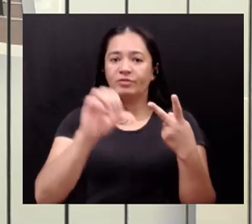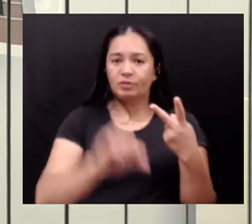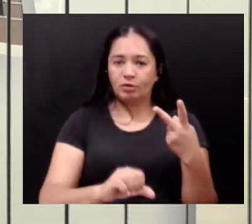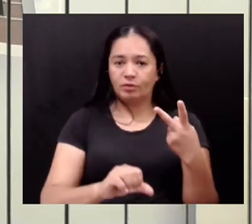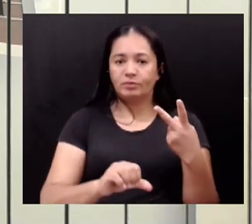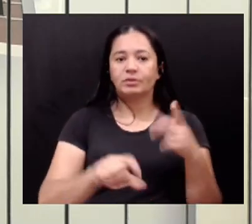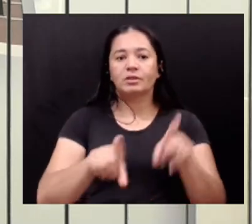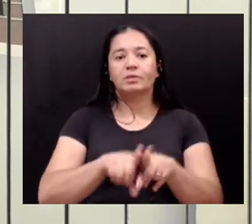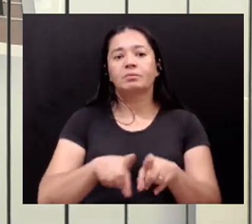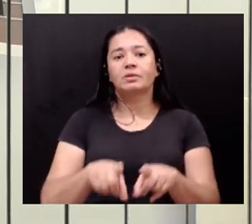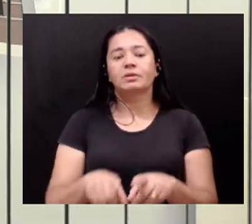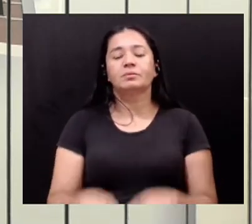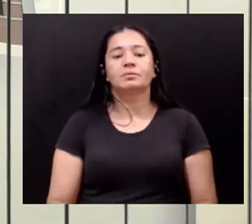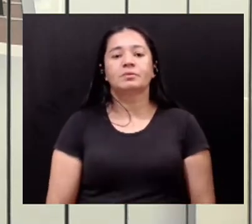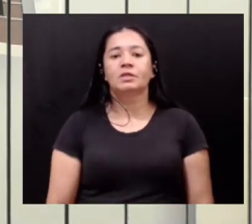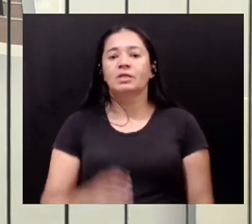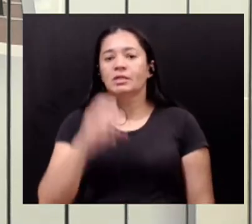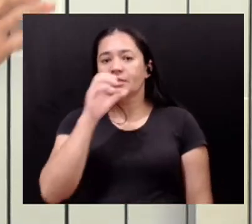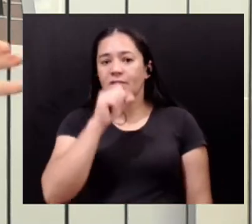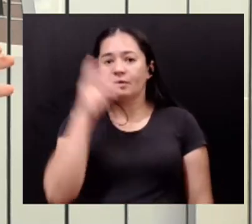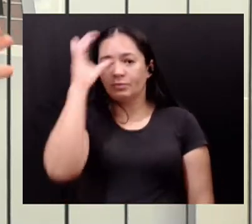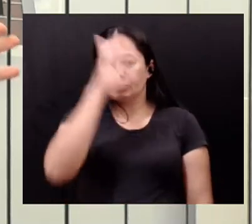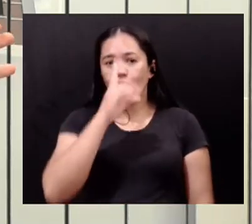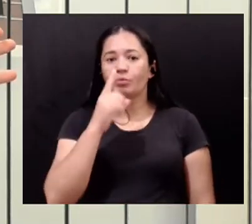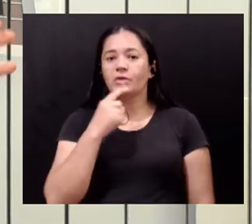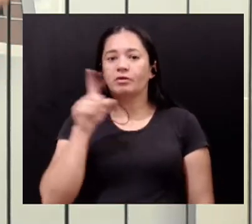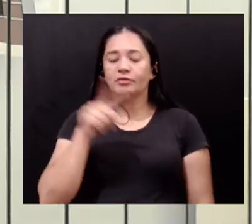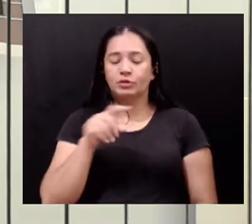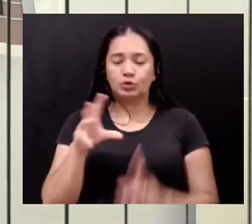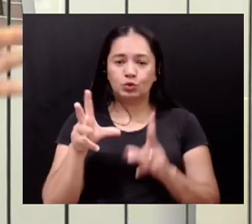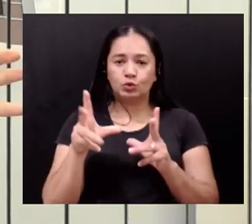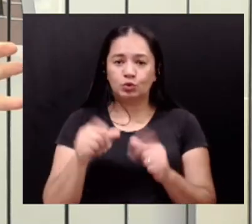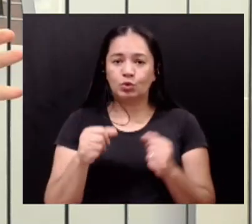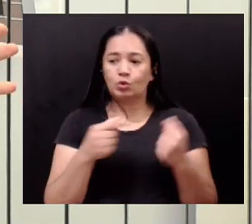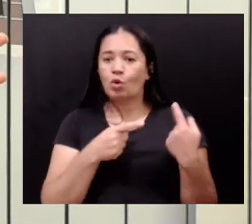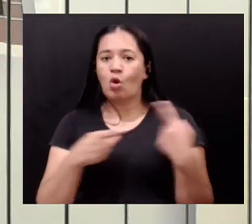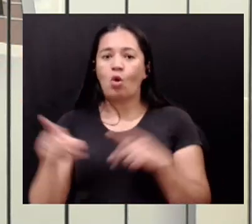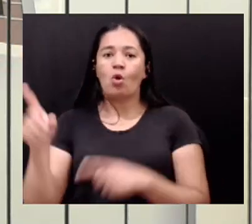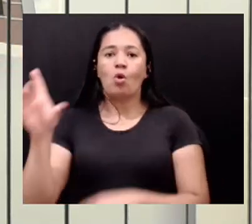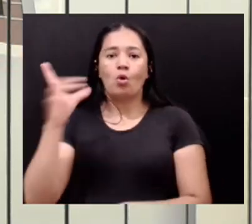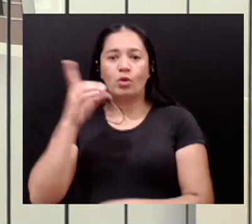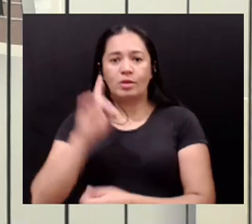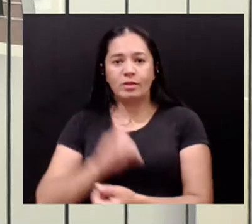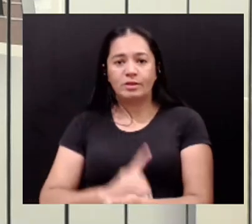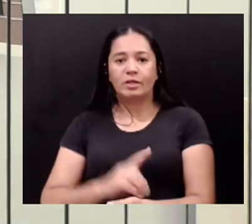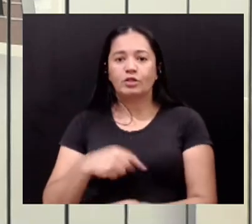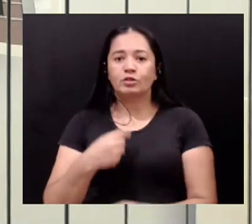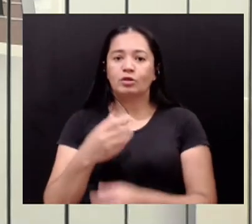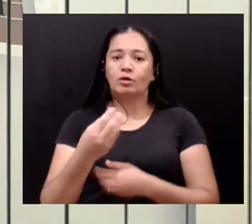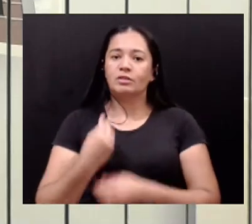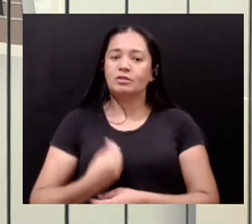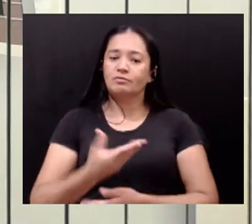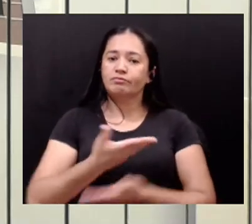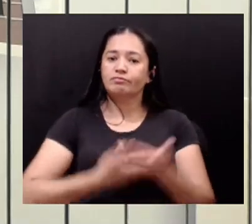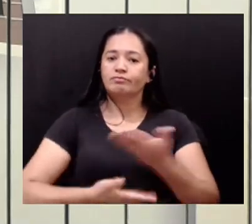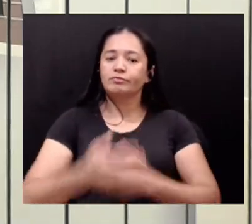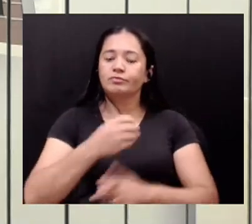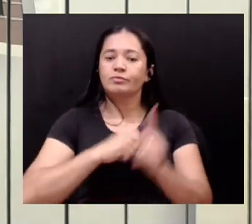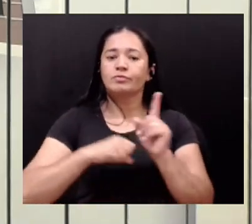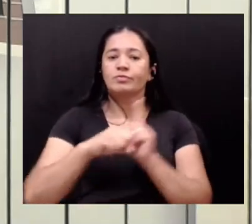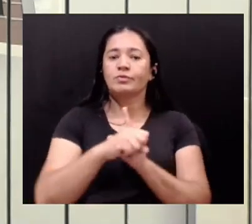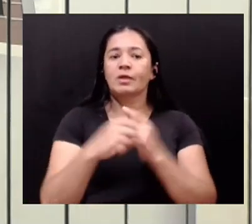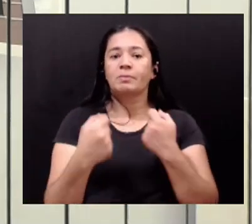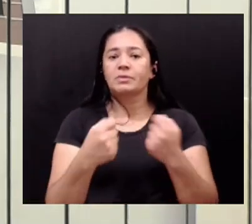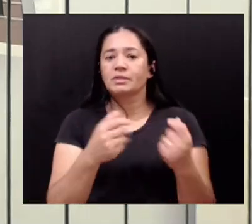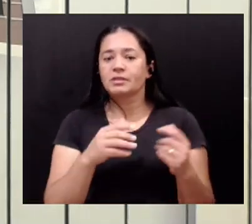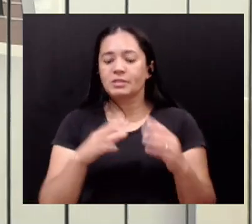também feriados. Todos contra a dengue. Vivemos em sociedade, precisamos olhar na nossa residência,